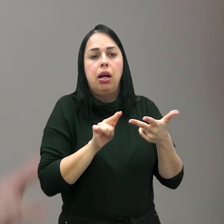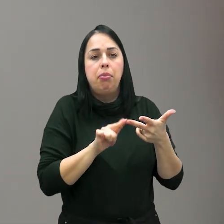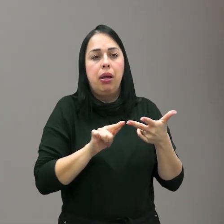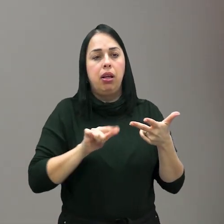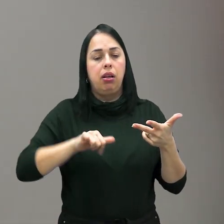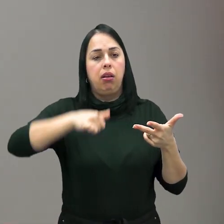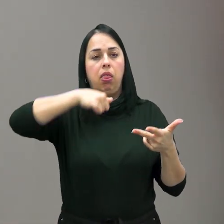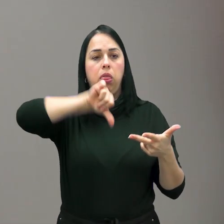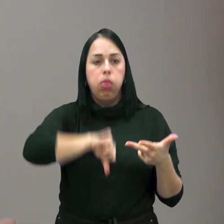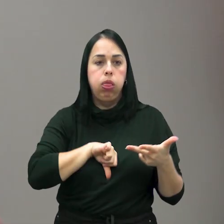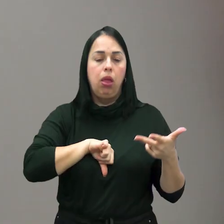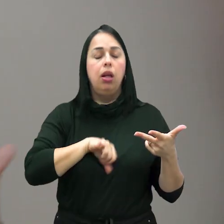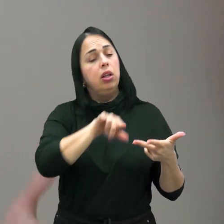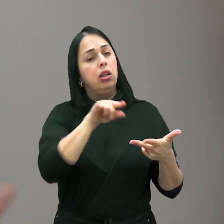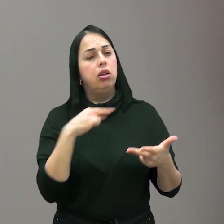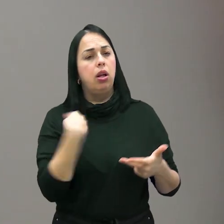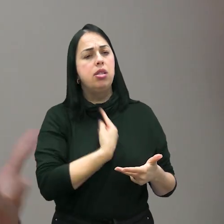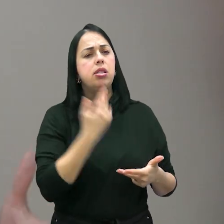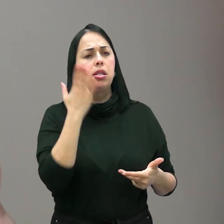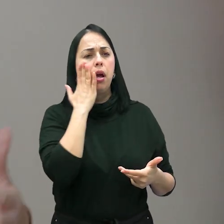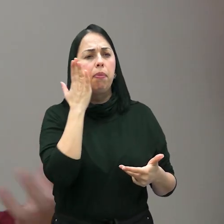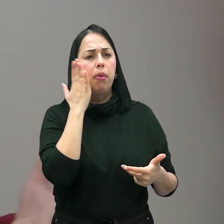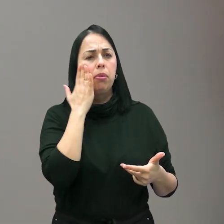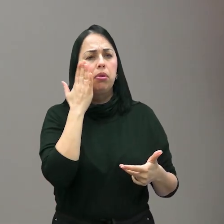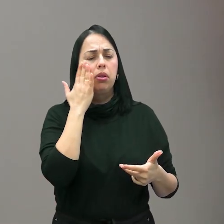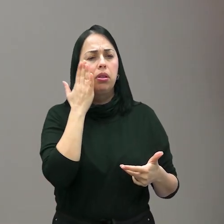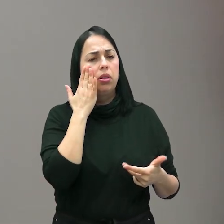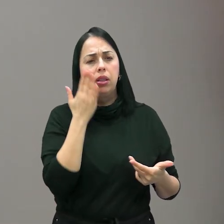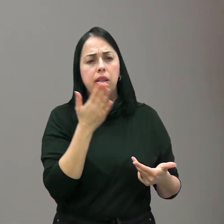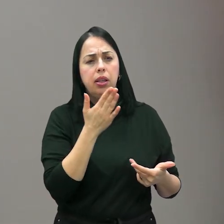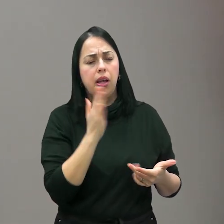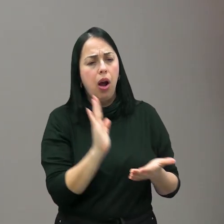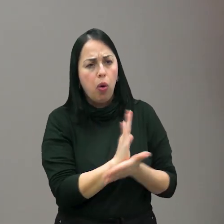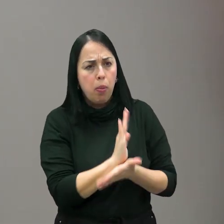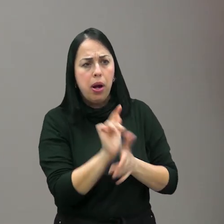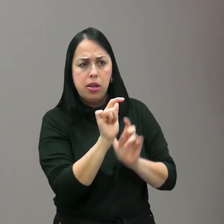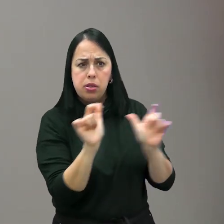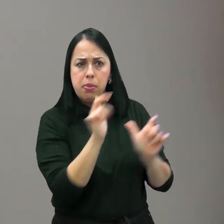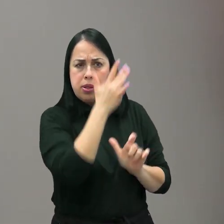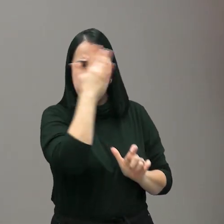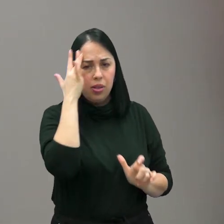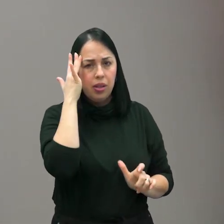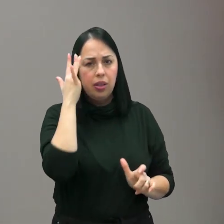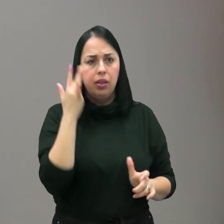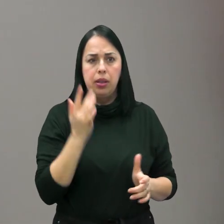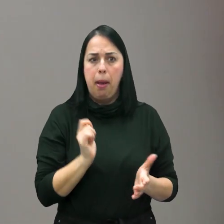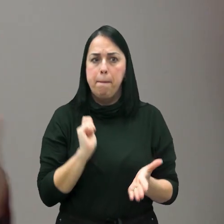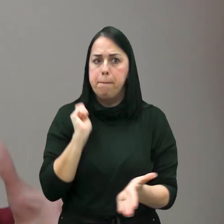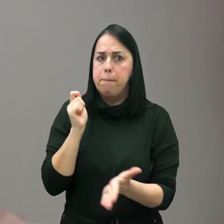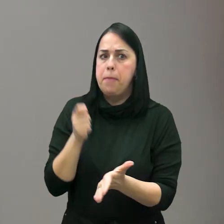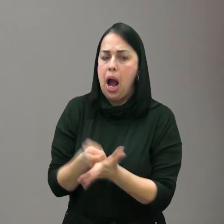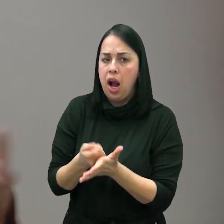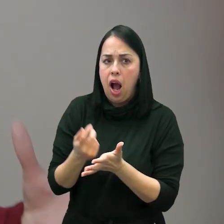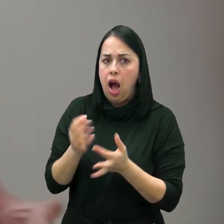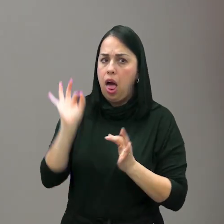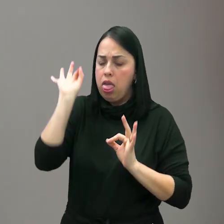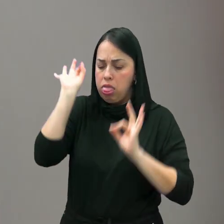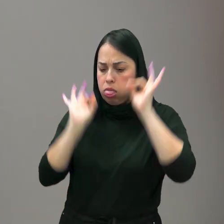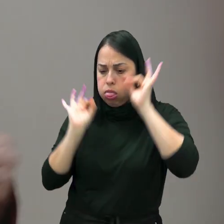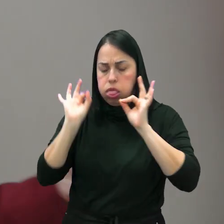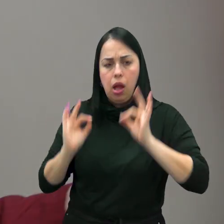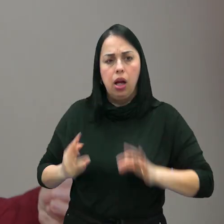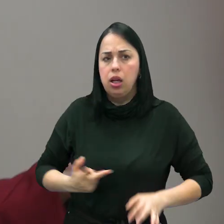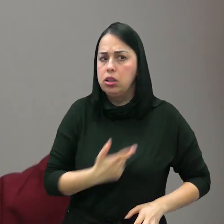de autoestima, né? E a gente sabe que muitas pessoas, muitas vezes não têm condição de, às